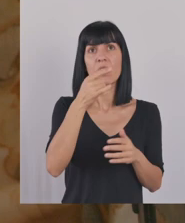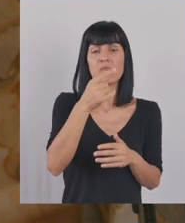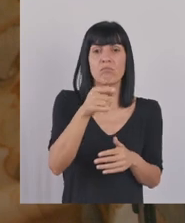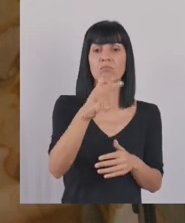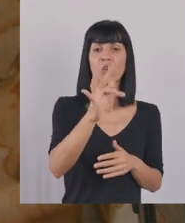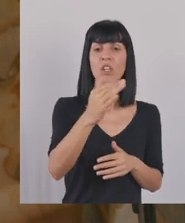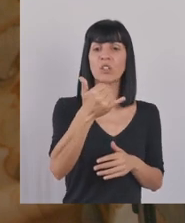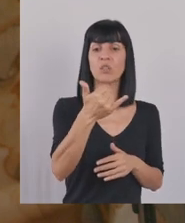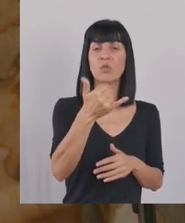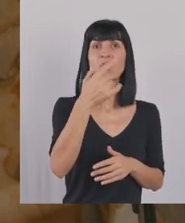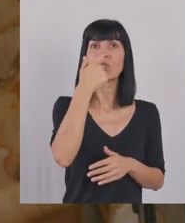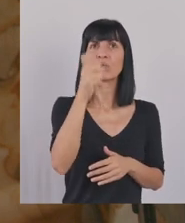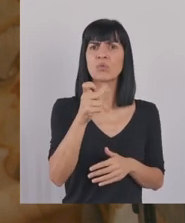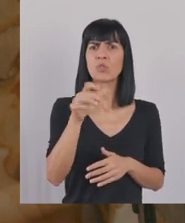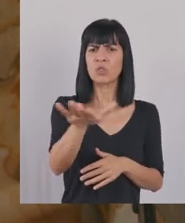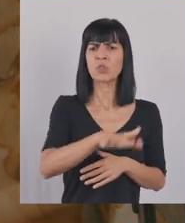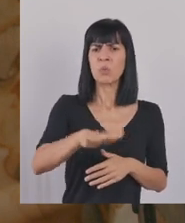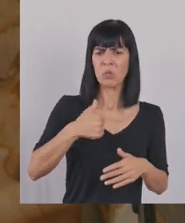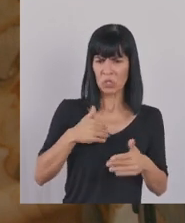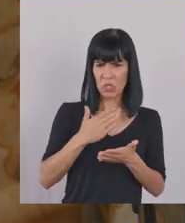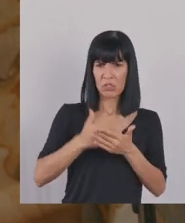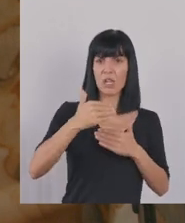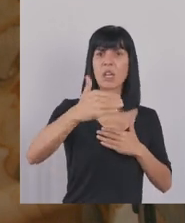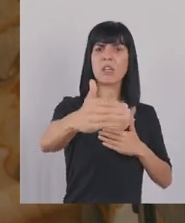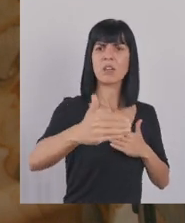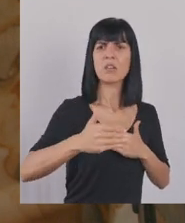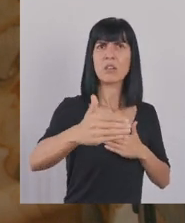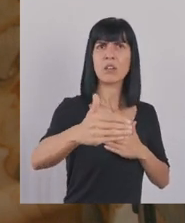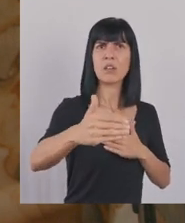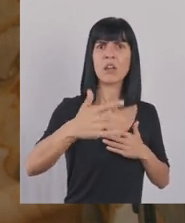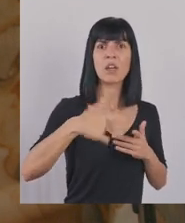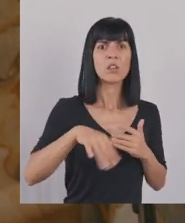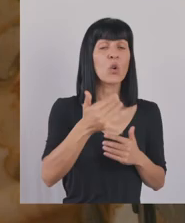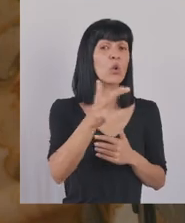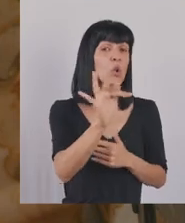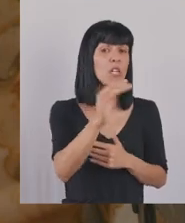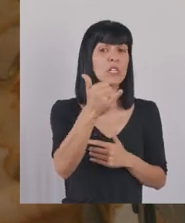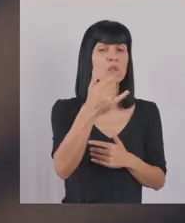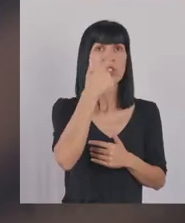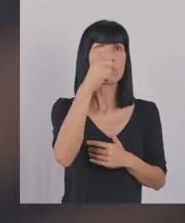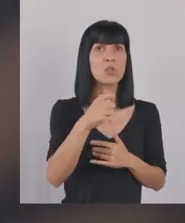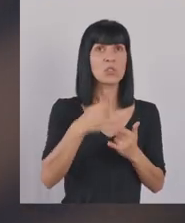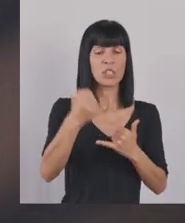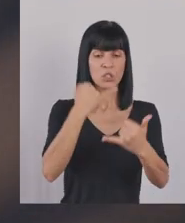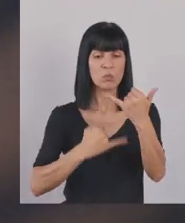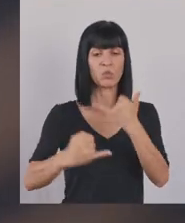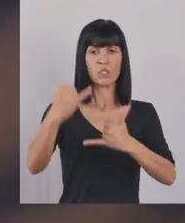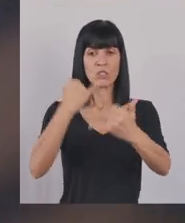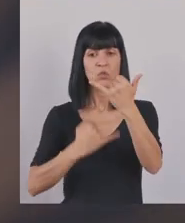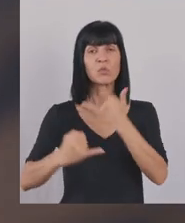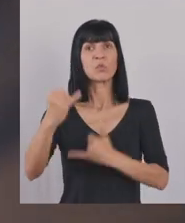42 gajos num espaço assim, daqui para aí. E tínhamos que dar a voz uns aos outros para dormir.